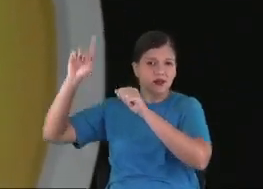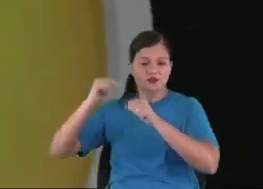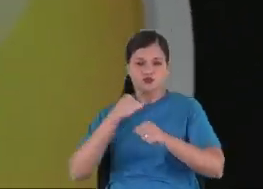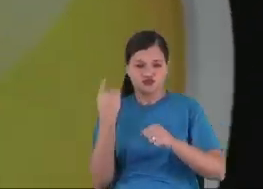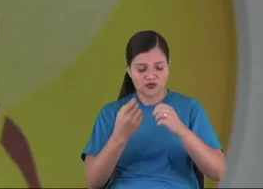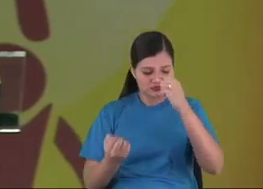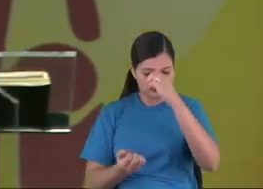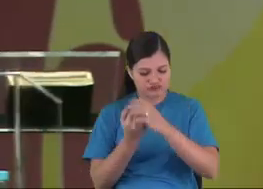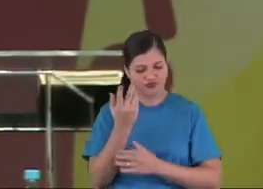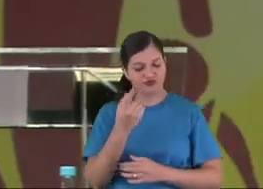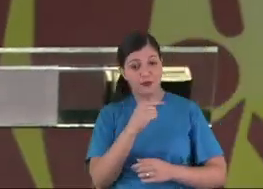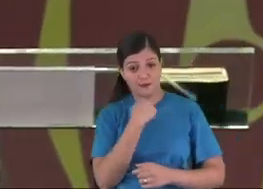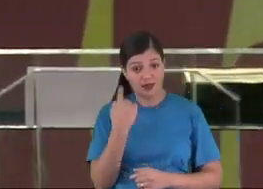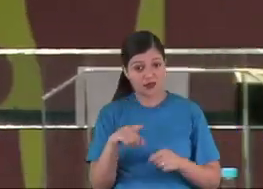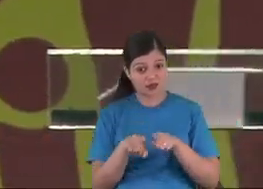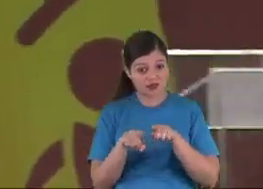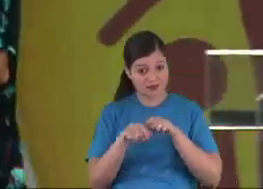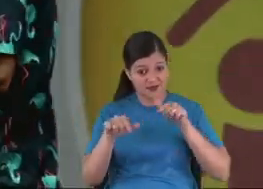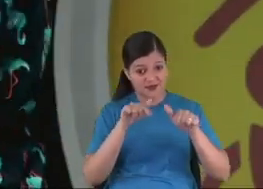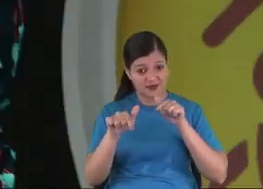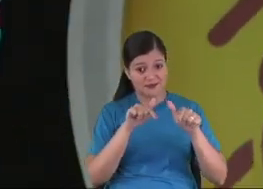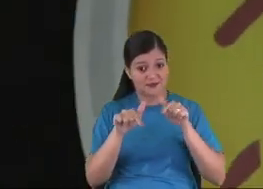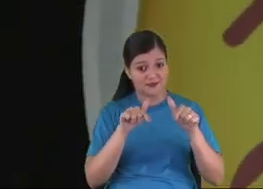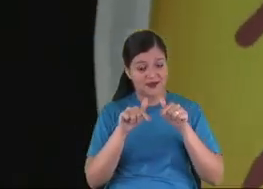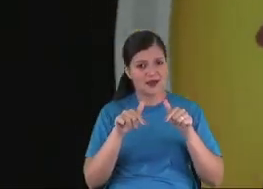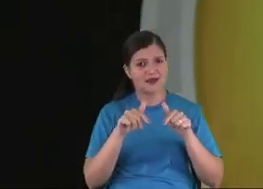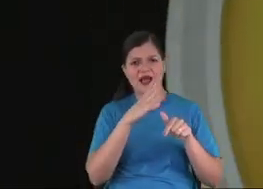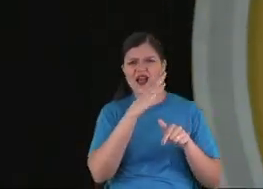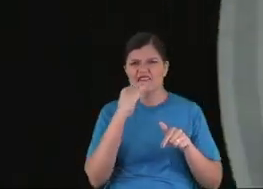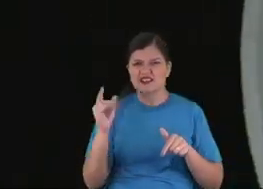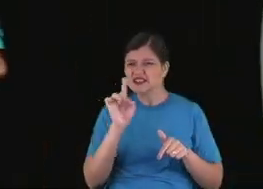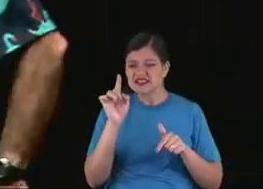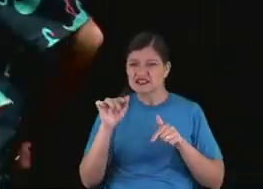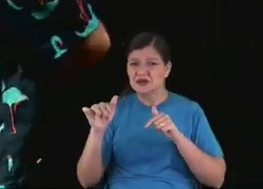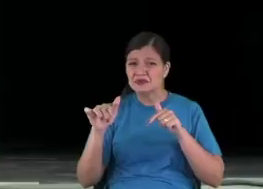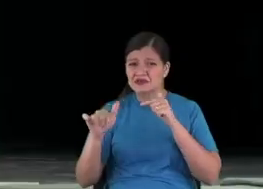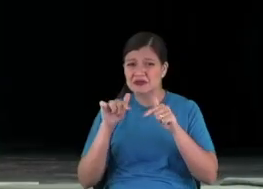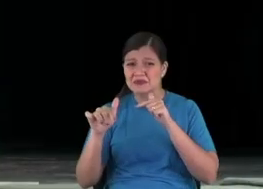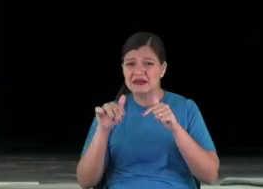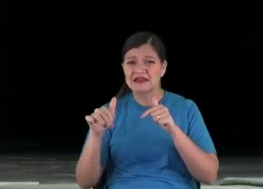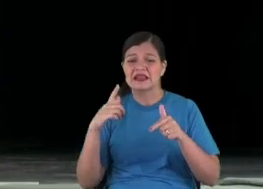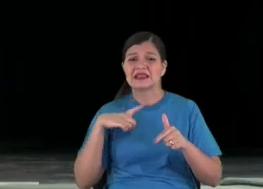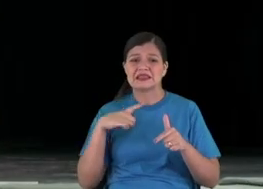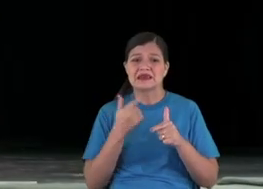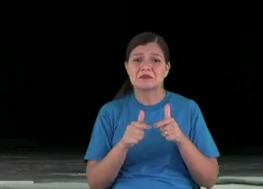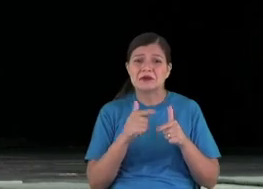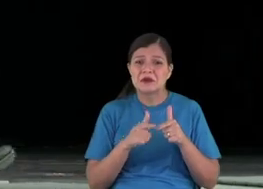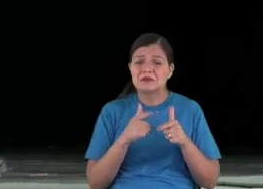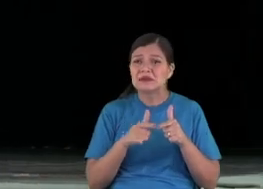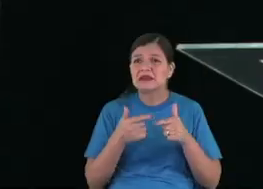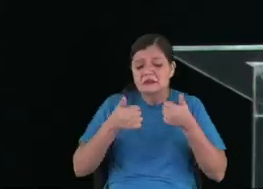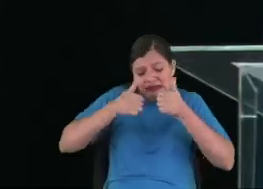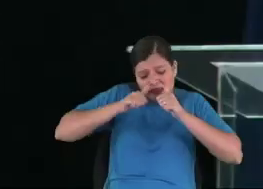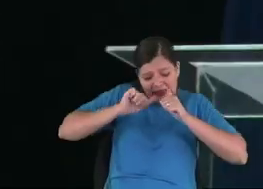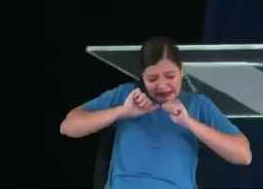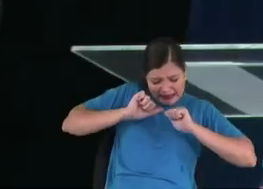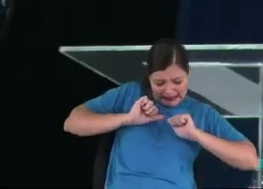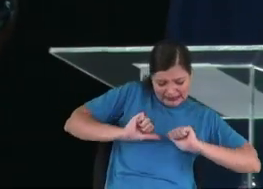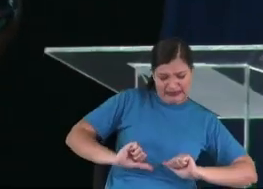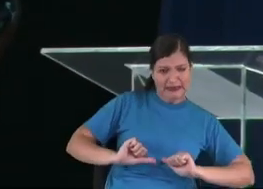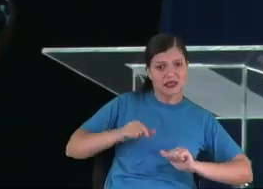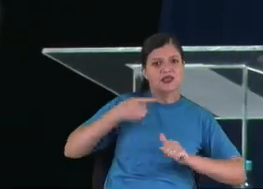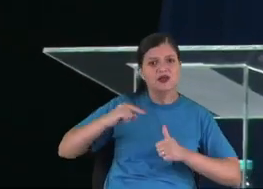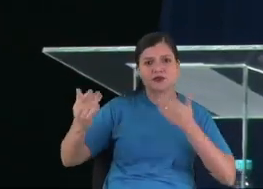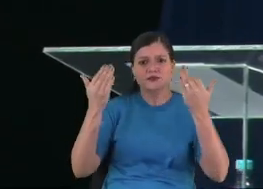inclusive ligou a autoestima ao trabalho. A criança que não trabalha, ela vai ter problema de autoestima. Por isso nós temos tantas crianças com problemas, estão indo nos psicólogos, nos